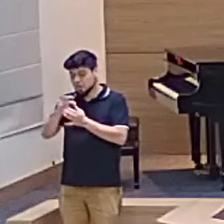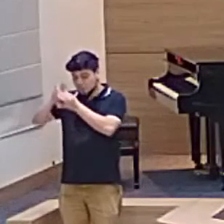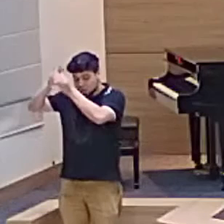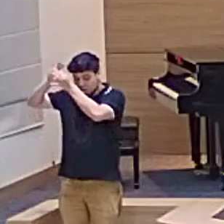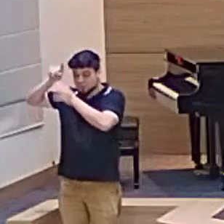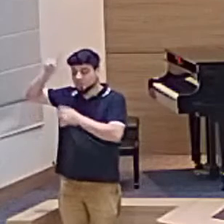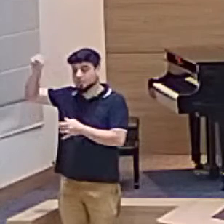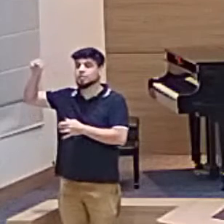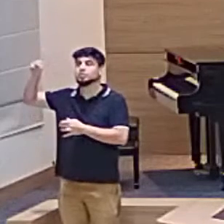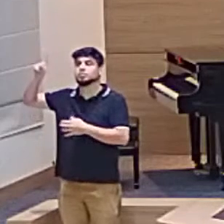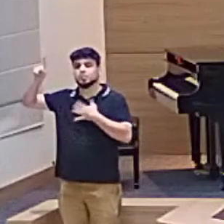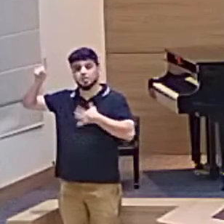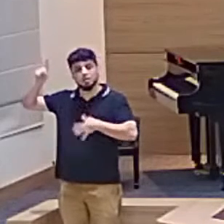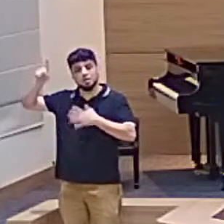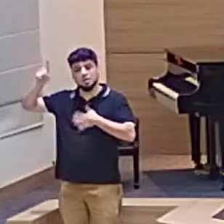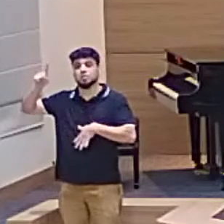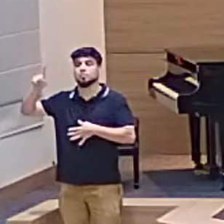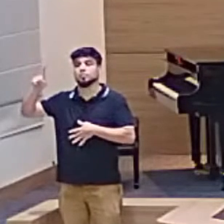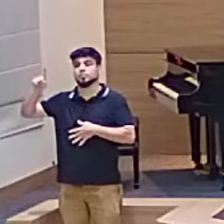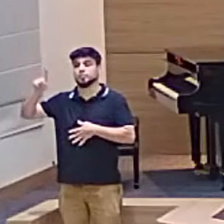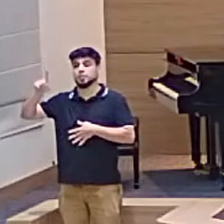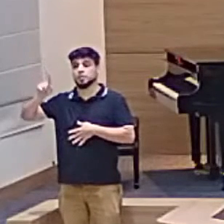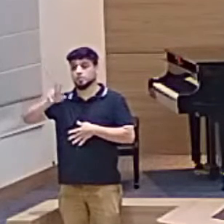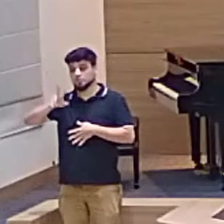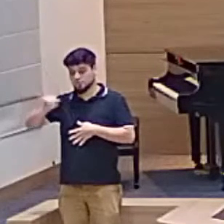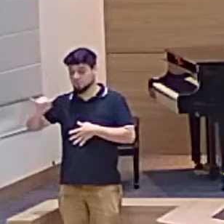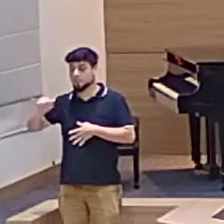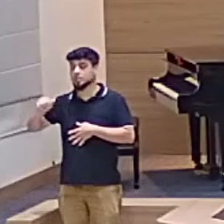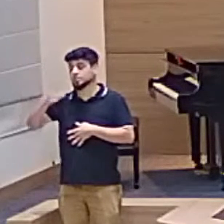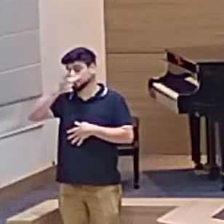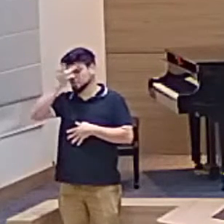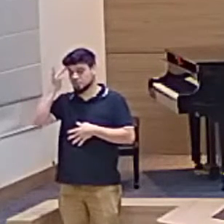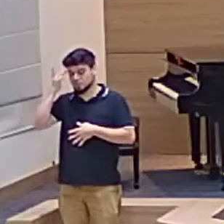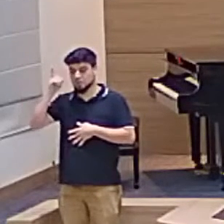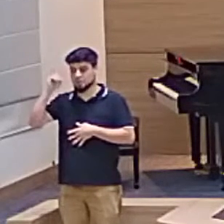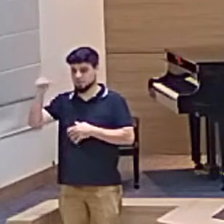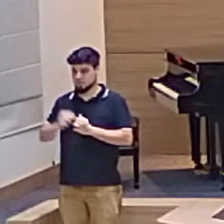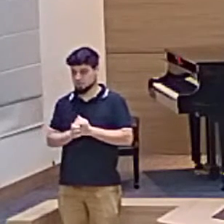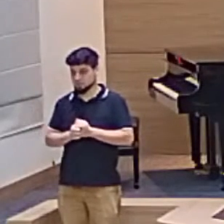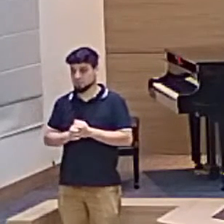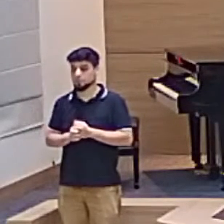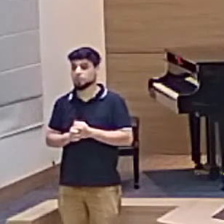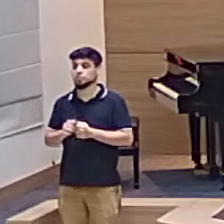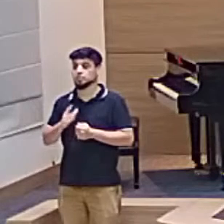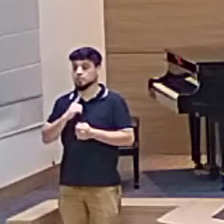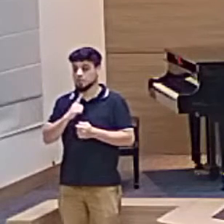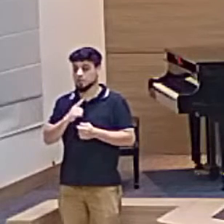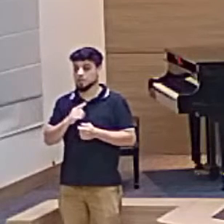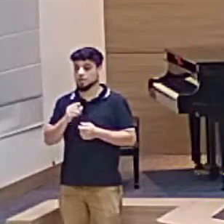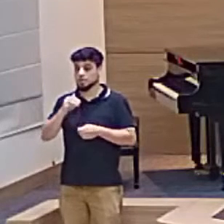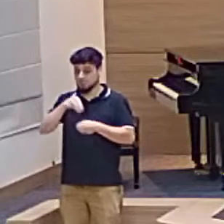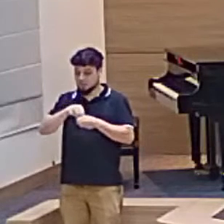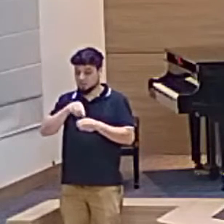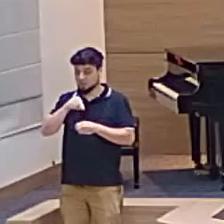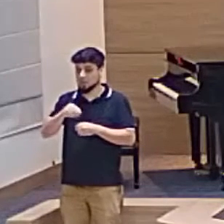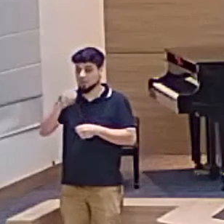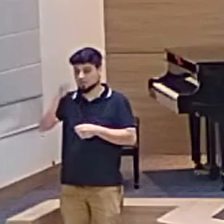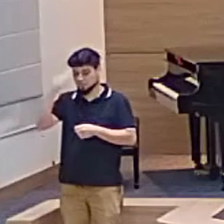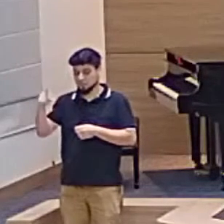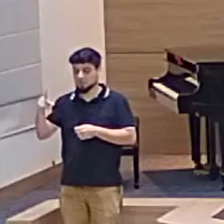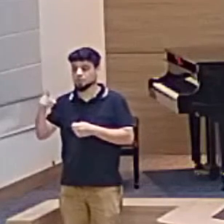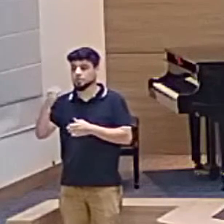ela vai ser uma esposa submissa uma mulher de Deus a mulher de Provérbios 16 e provérbios 31 uma mulher